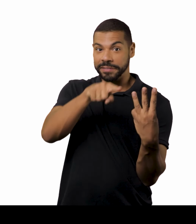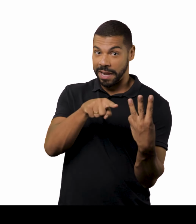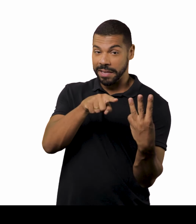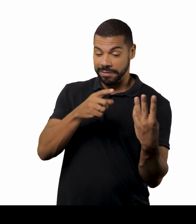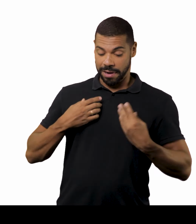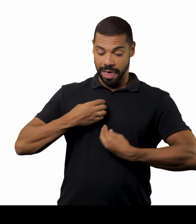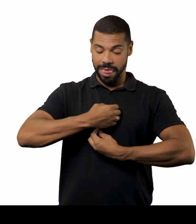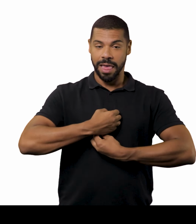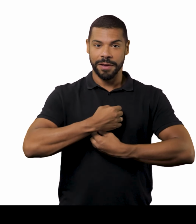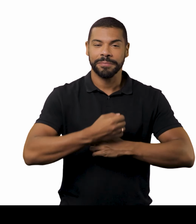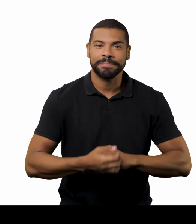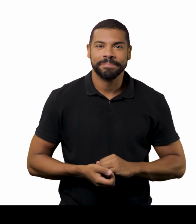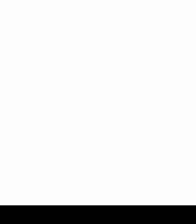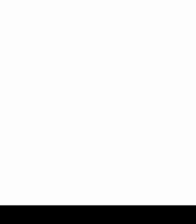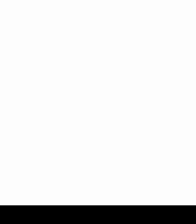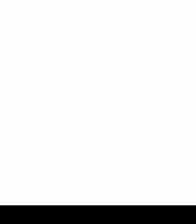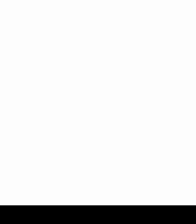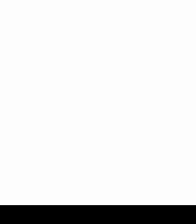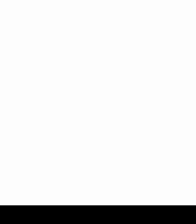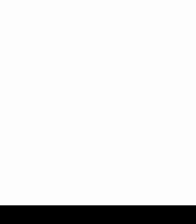desses 3 casacos.